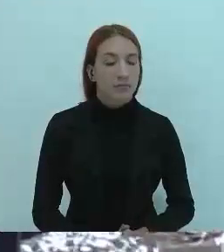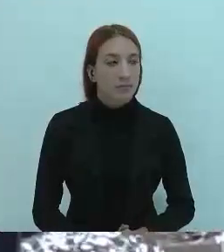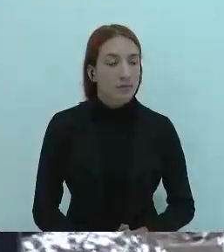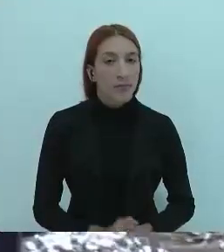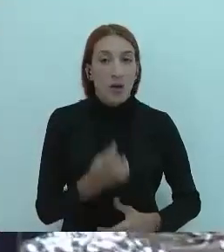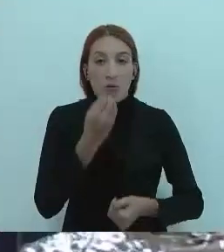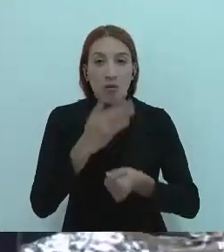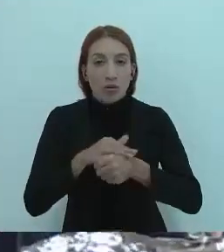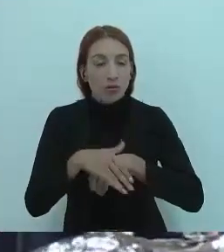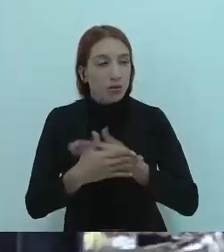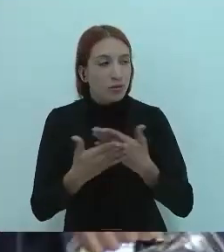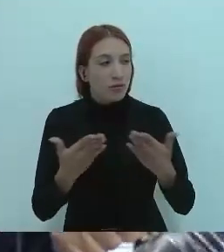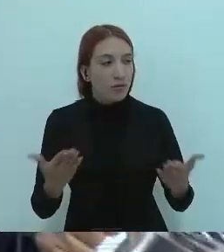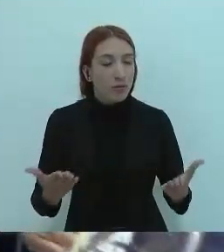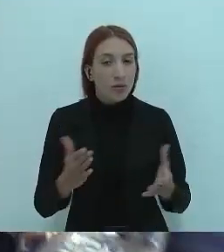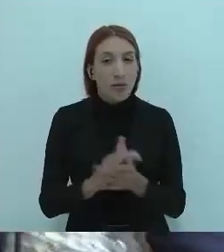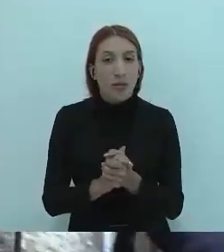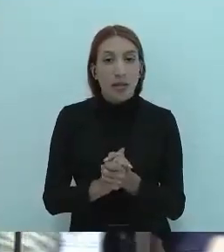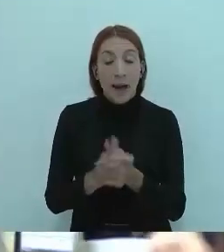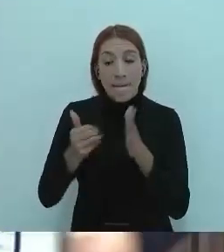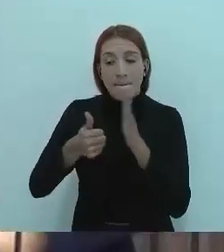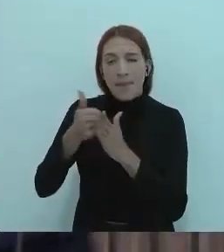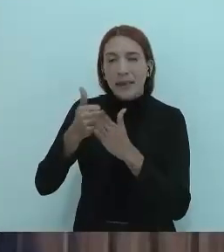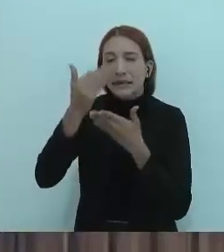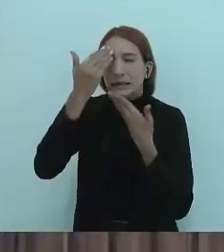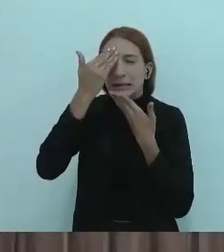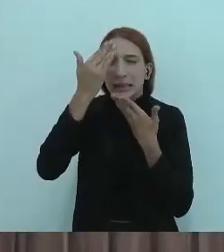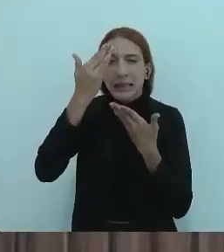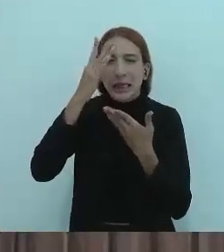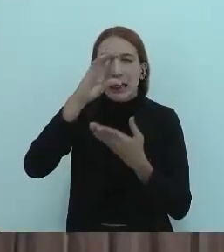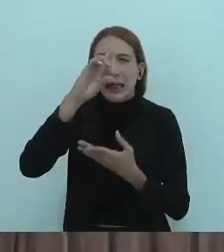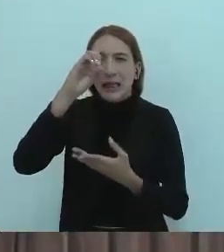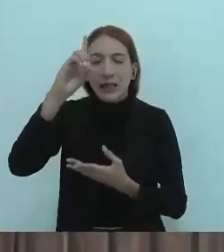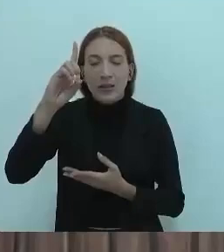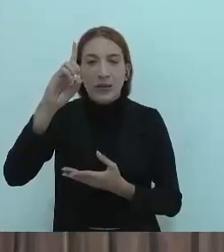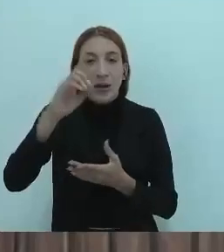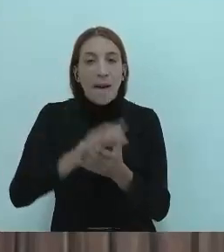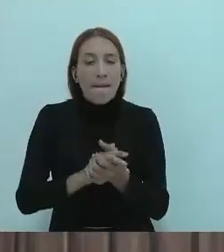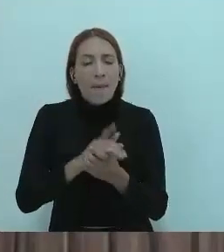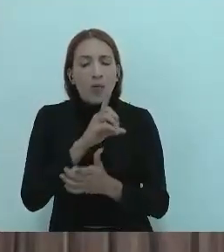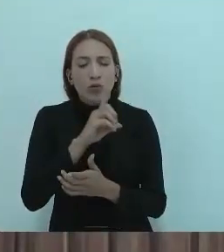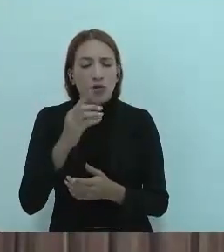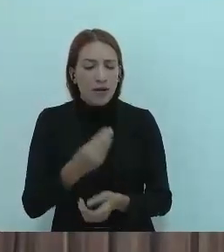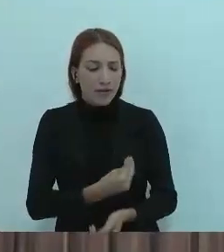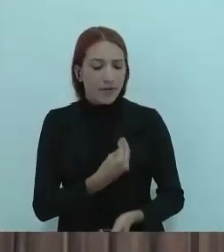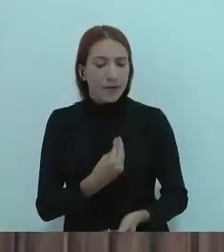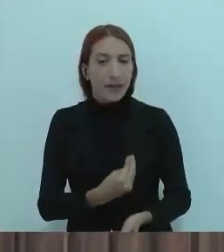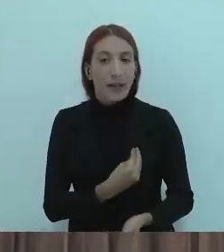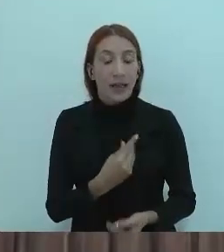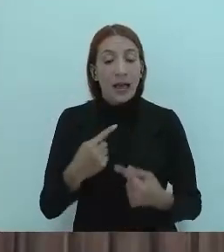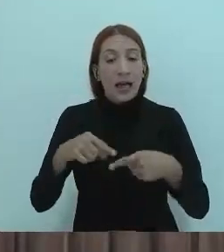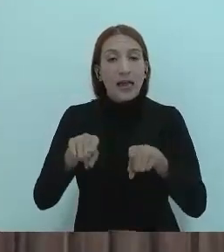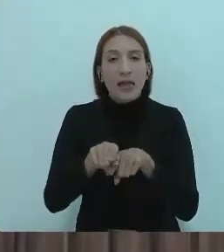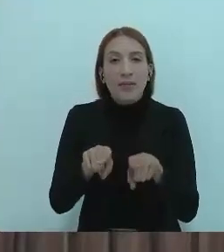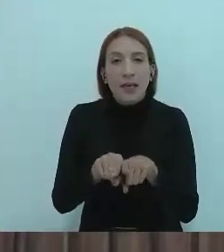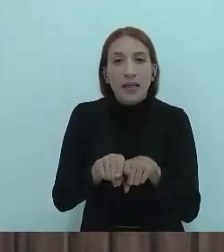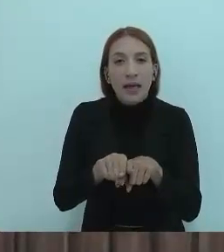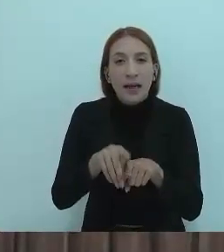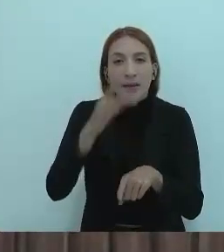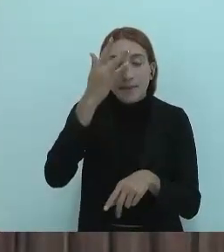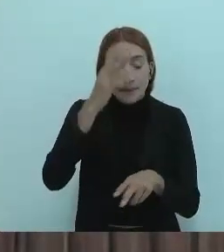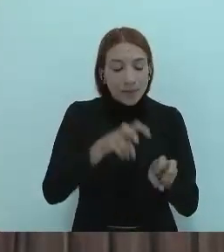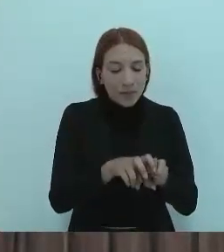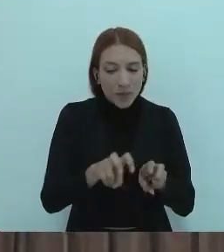Boa noite a todos primeiro lugar agradecer a Deus por mais um dia de vida por estar aqui hoje gostaria de cumprimentar a mesa na pessoa